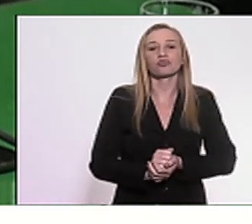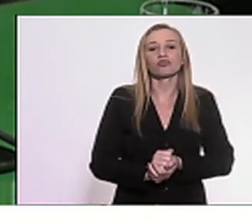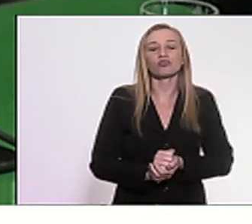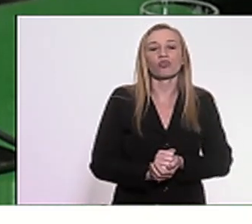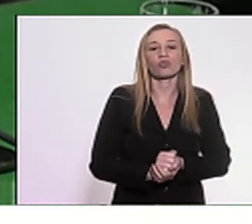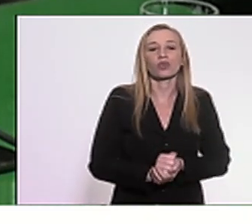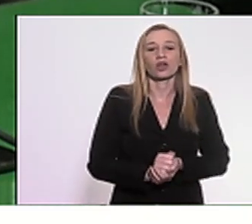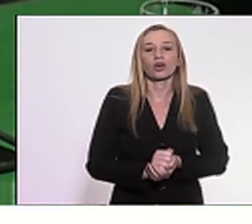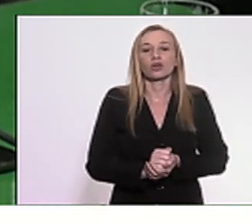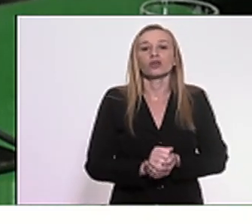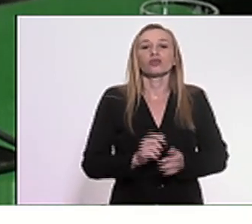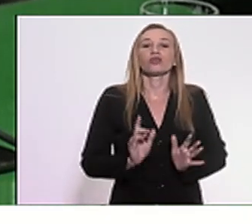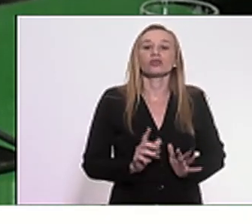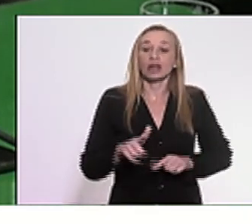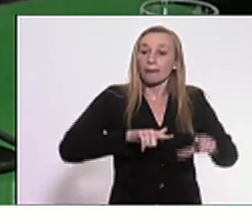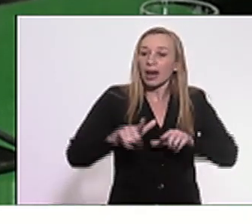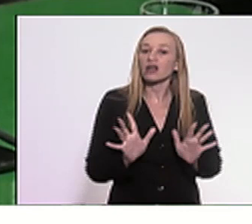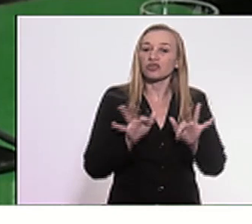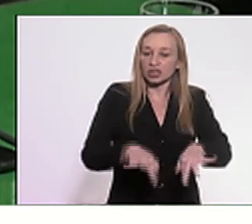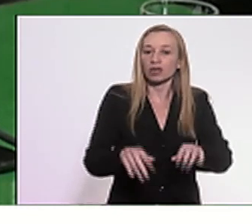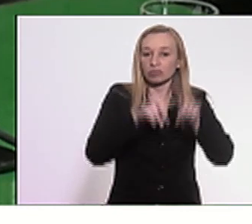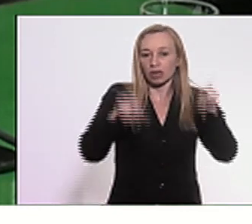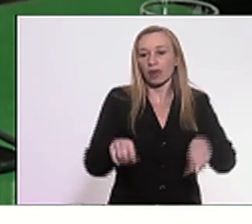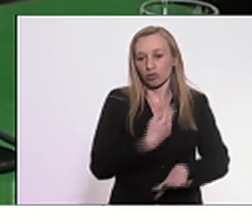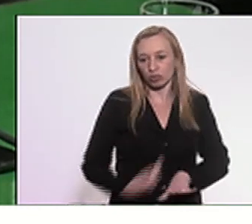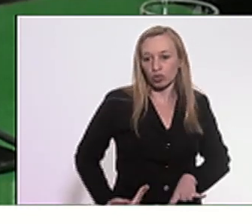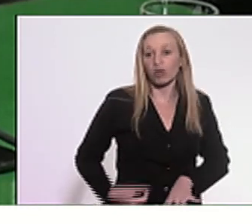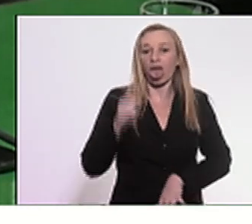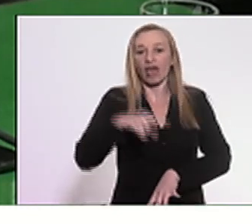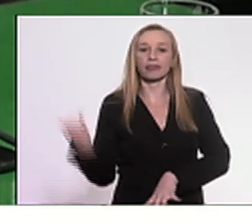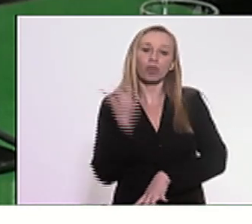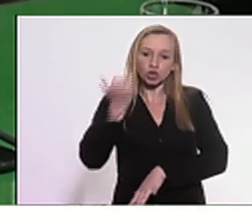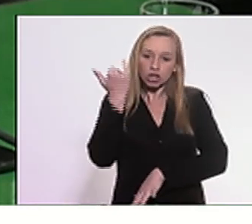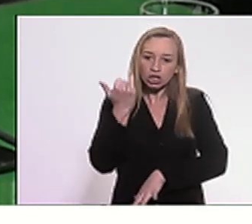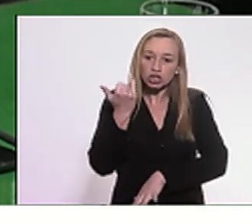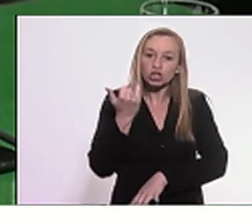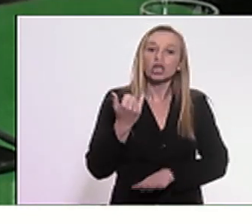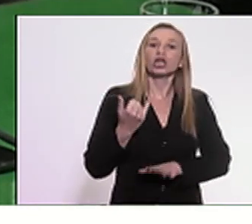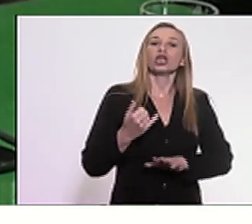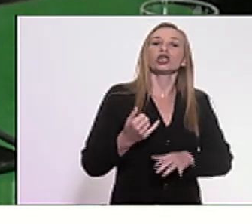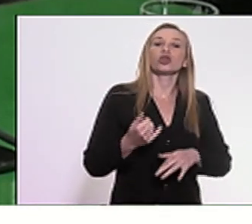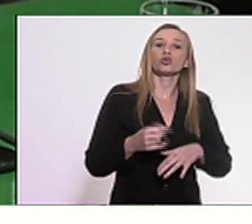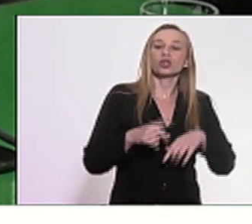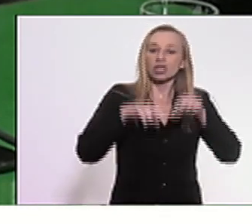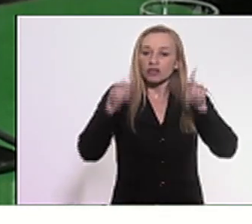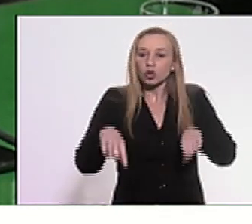exercício de ponta final do serviço público. Então, é muito importante que esse servidor esteja